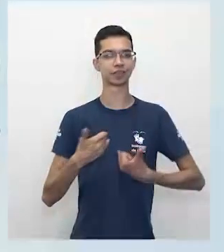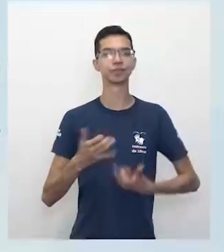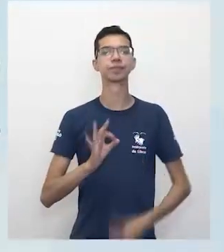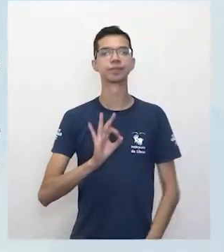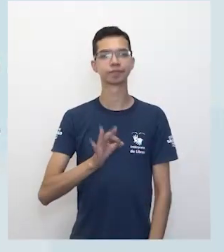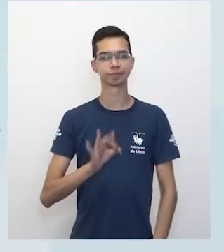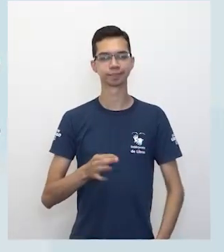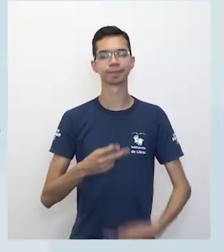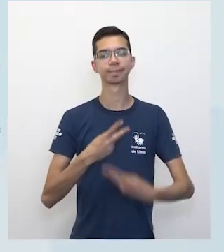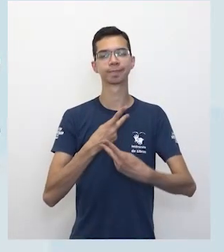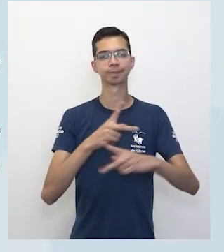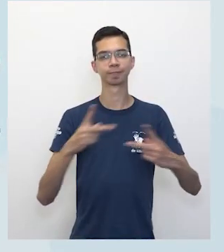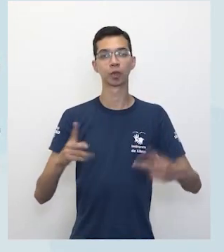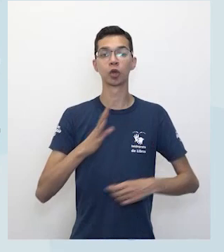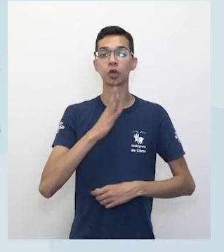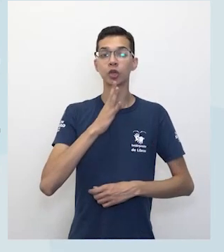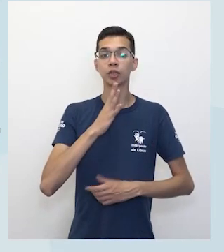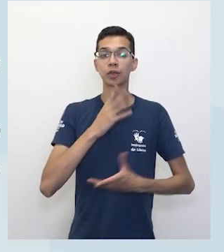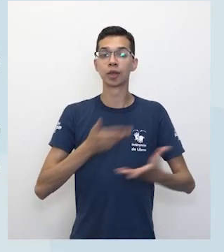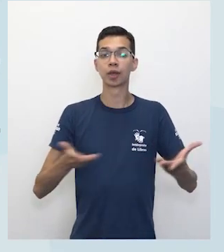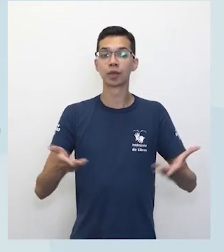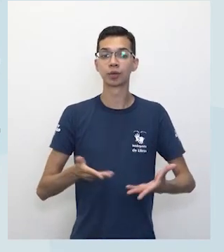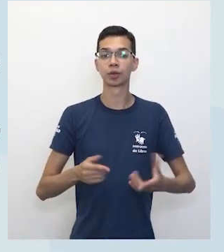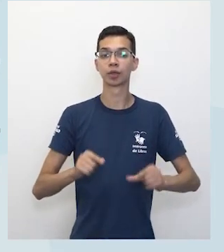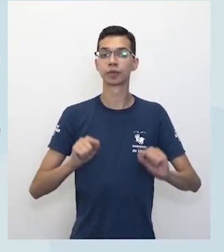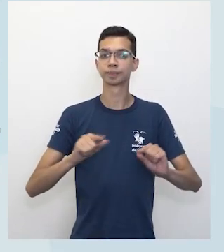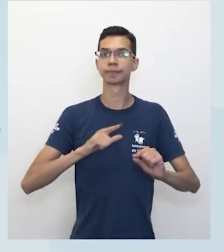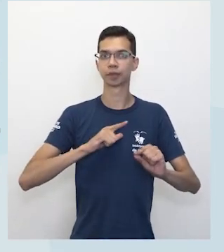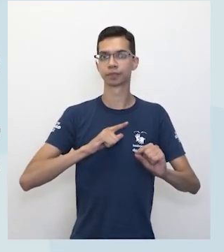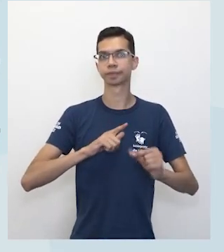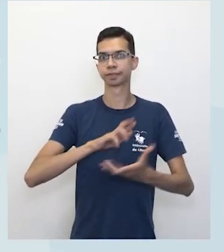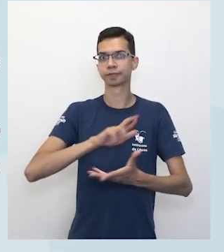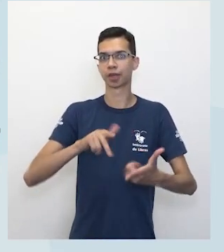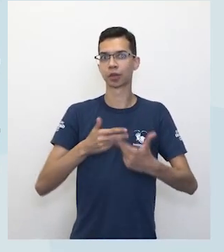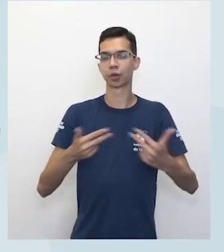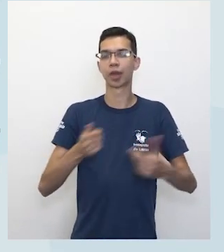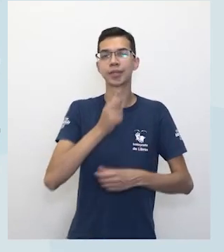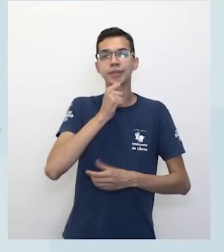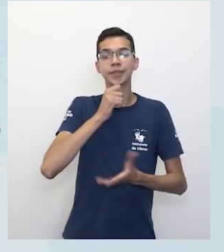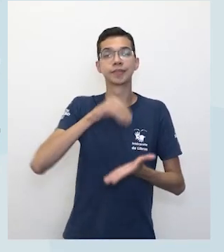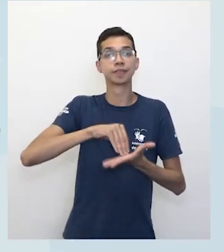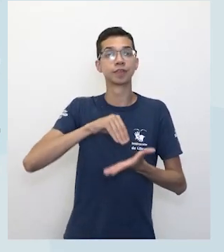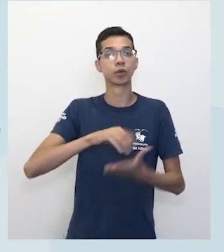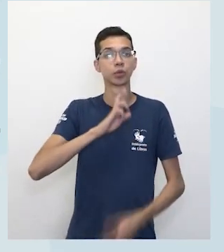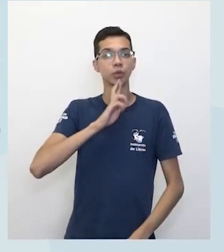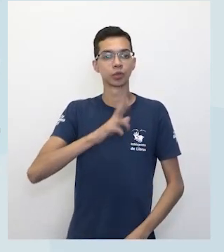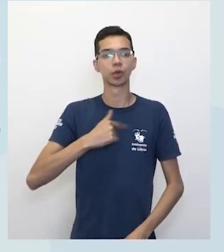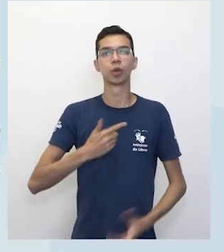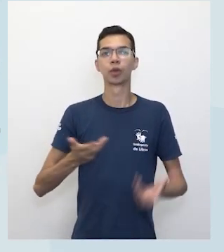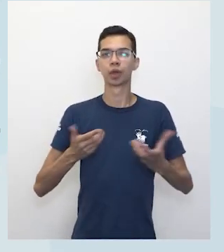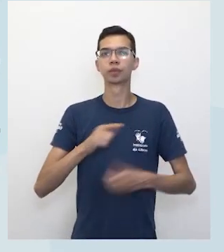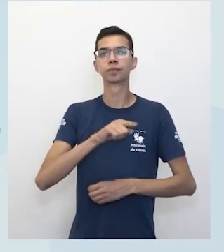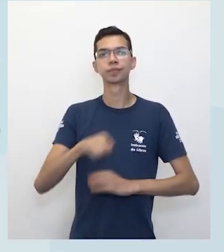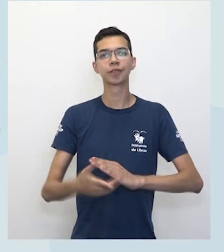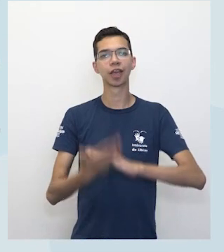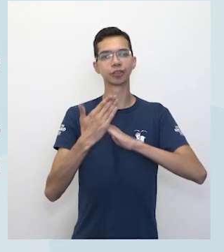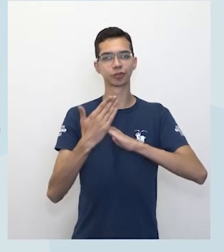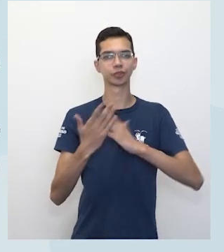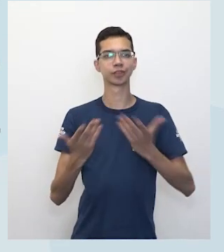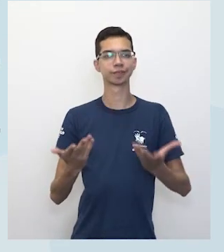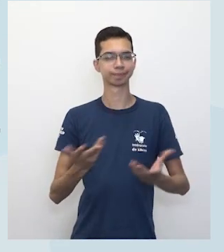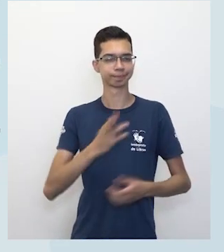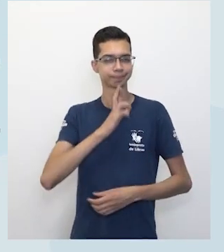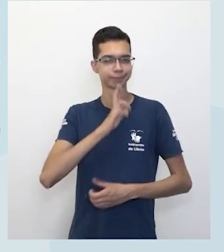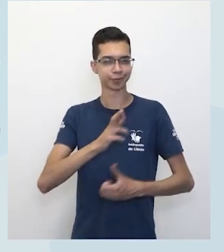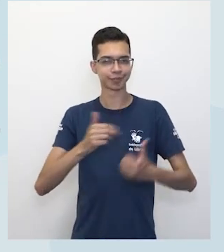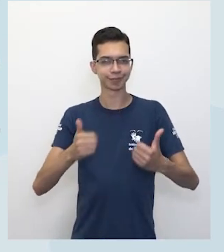o conhecimento está permeado por lacunas e eu gostaria aí, ajudem a gente aí a preencher essas lacunas.